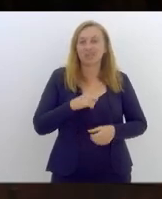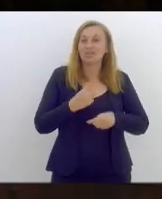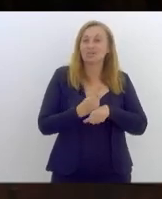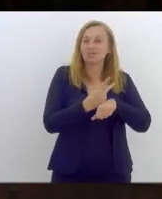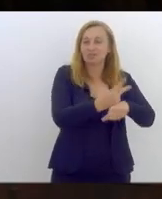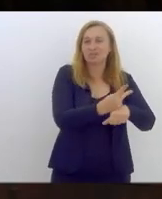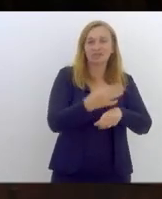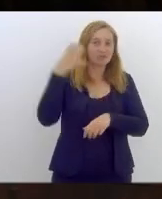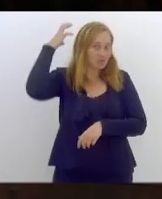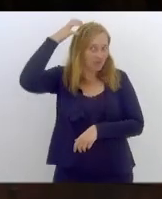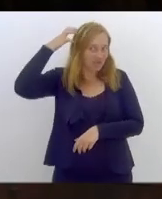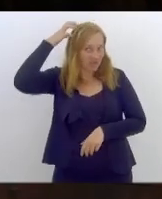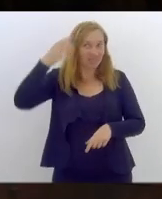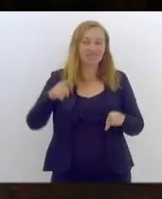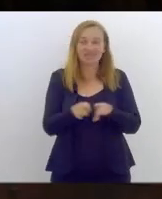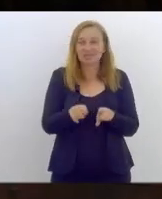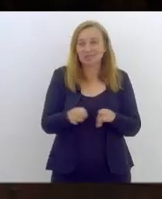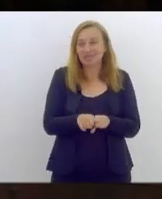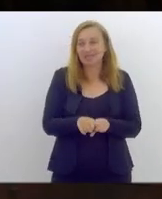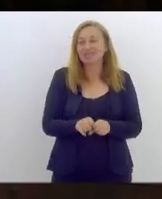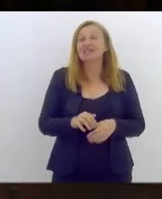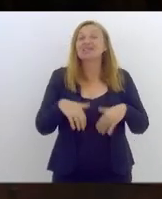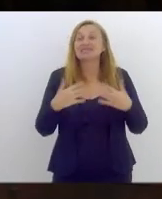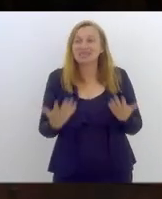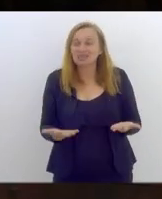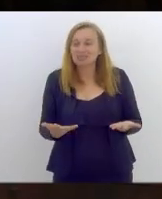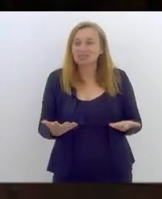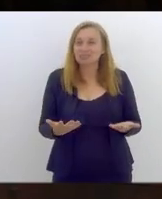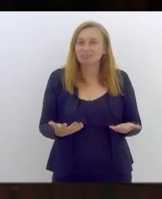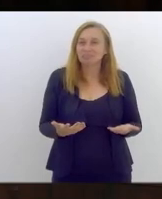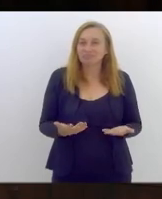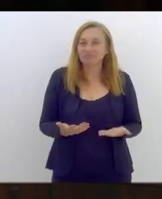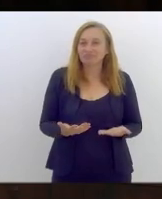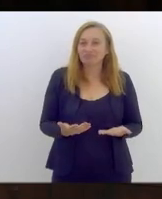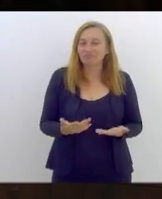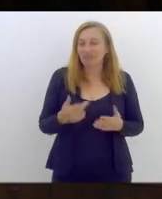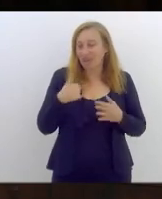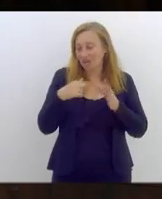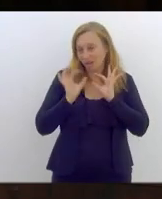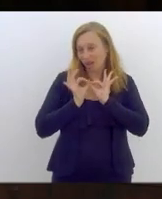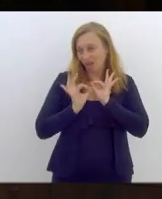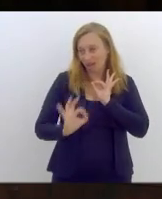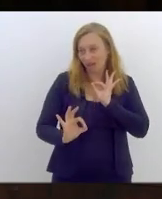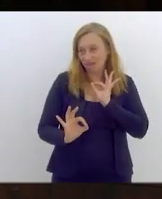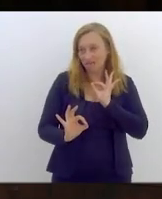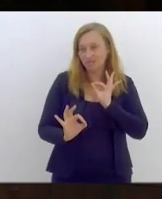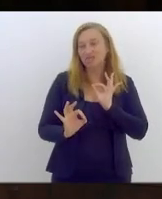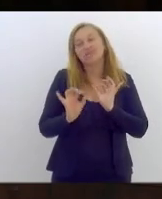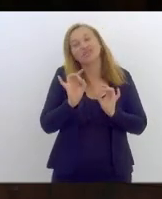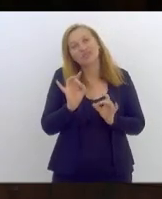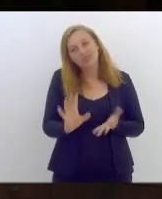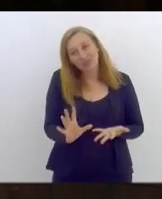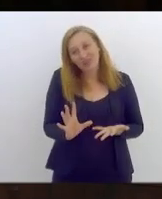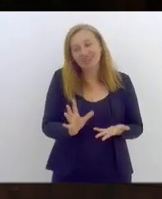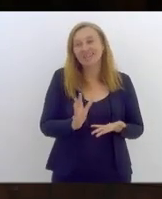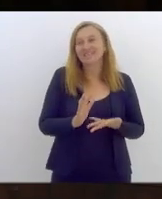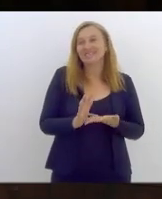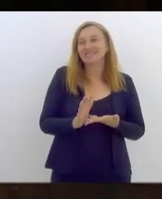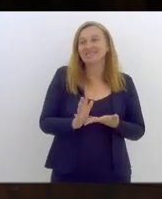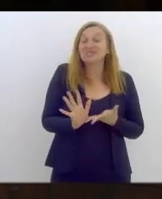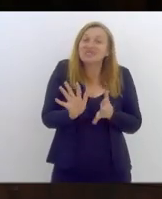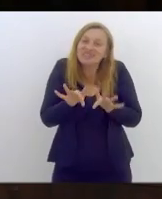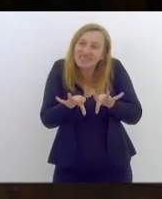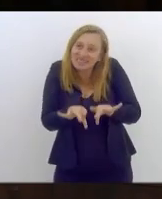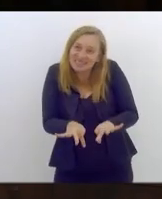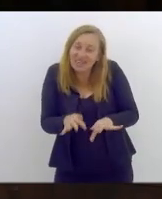Marielle Franco também, não é? Então, eu não vou me estender, eu só queria